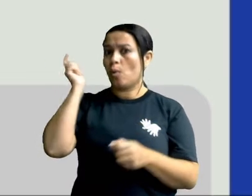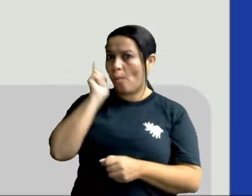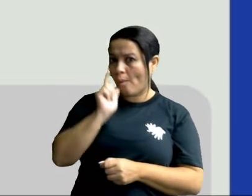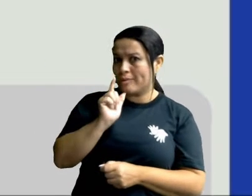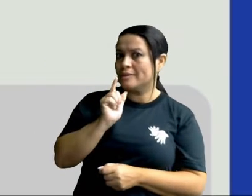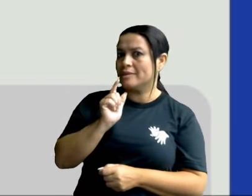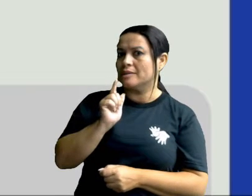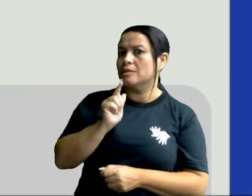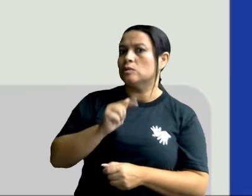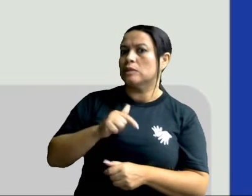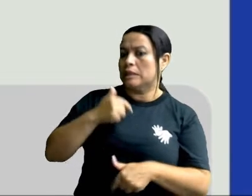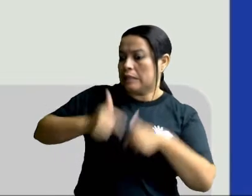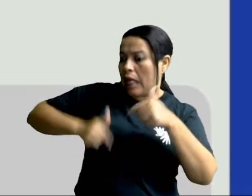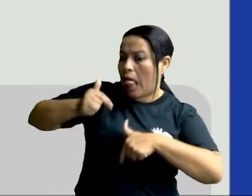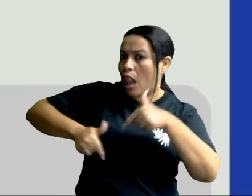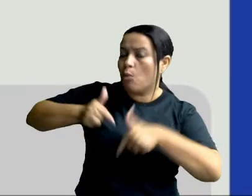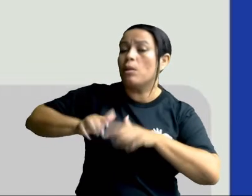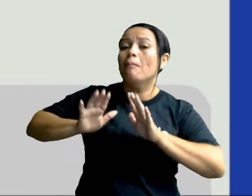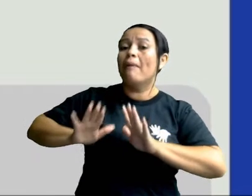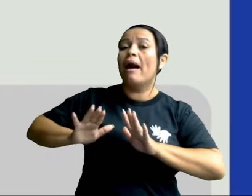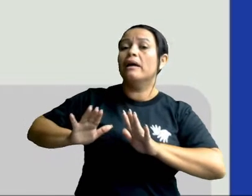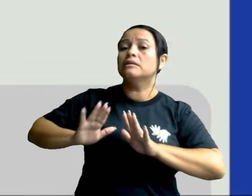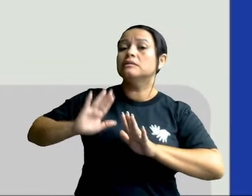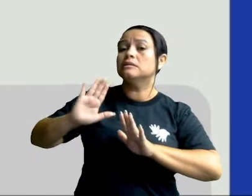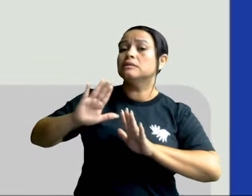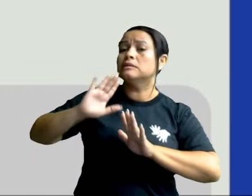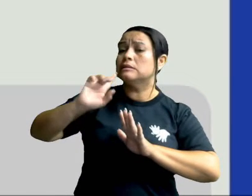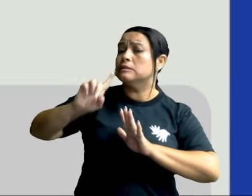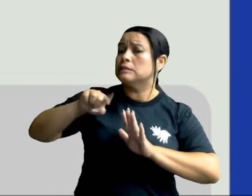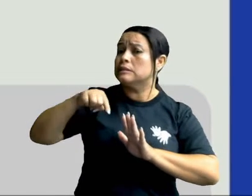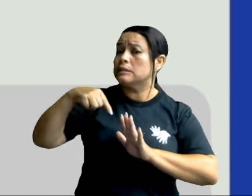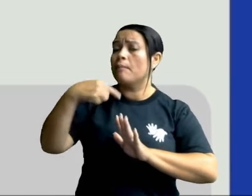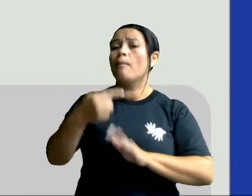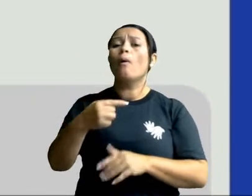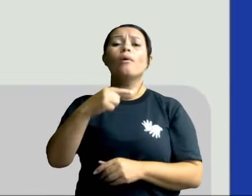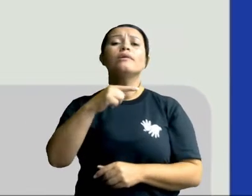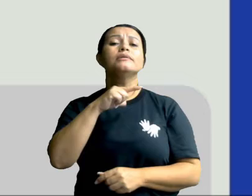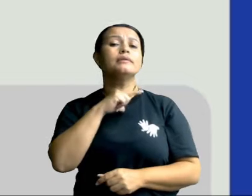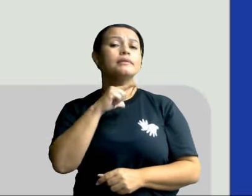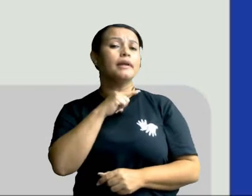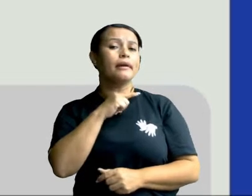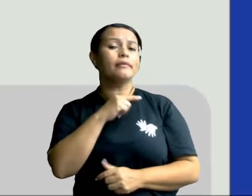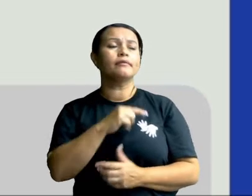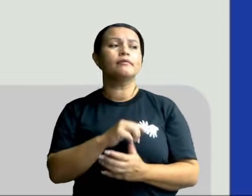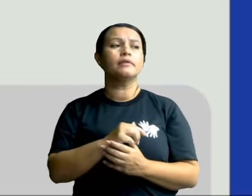conseguiram, né? Só que depois que houve essa